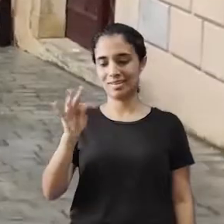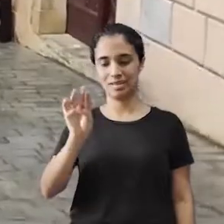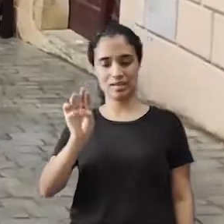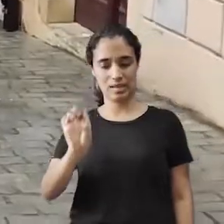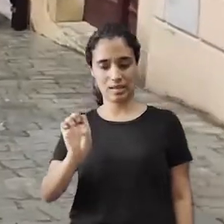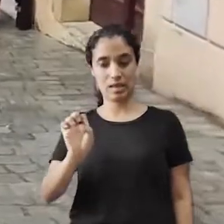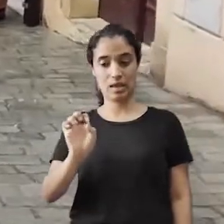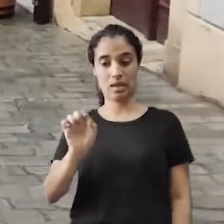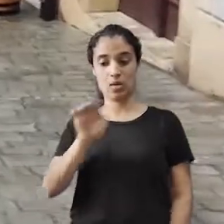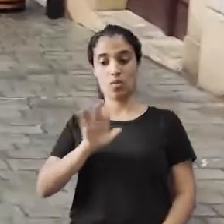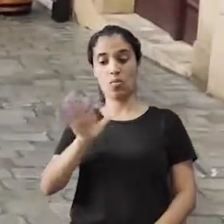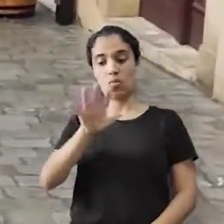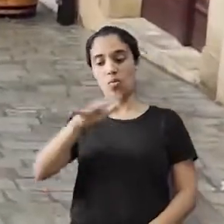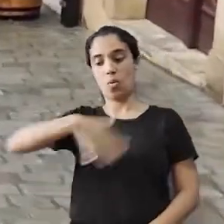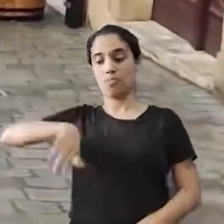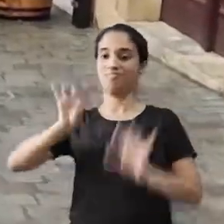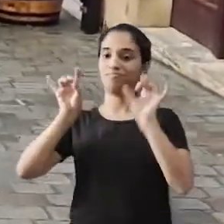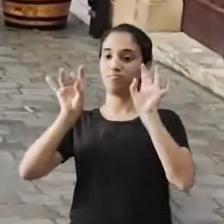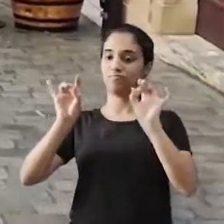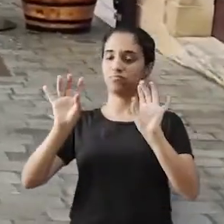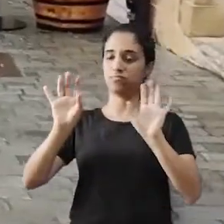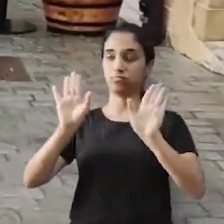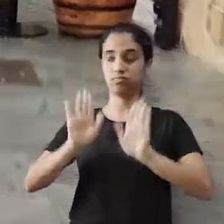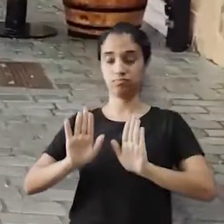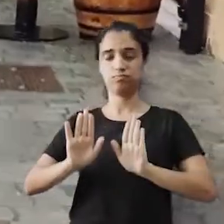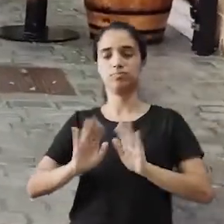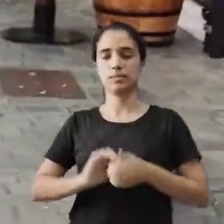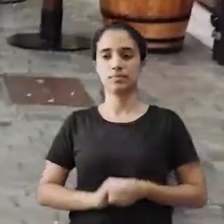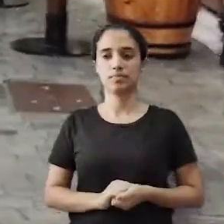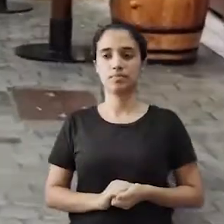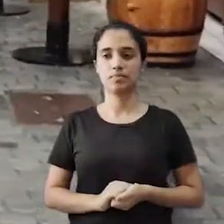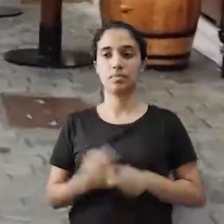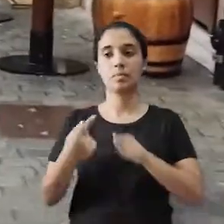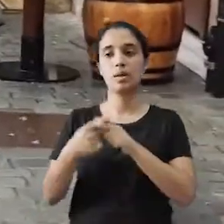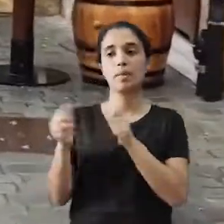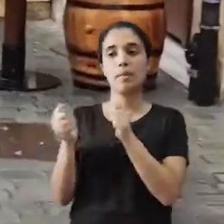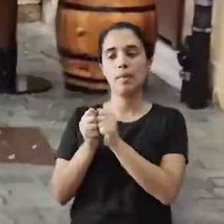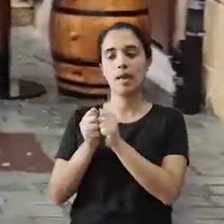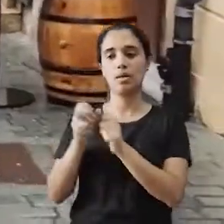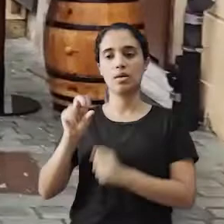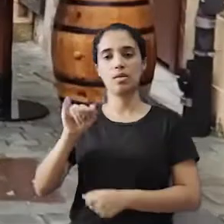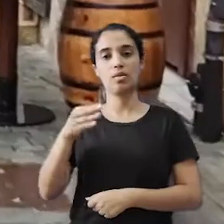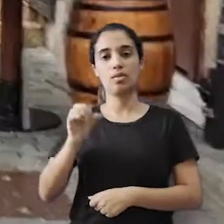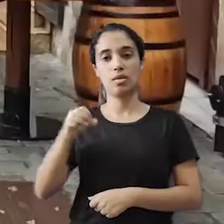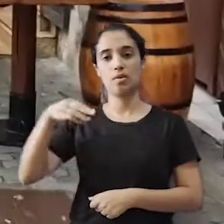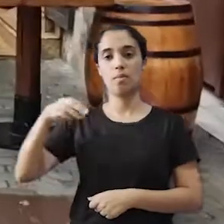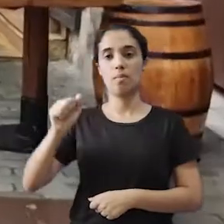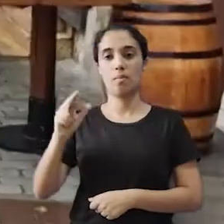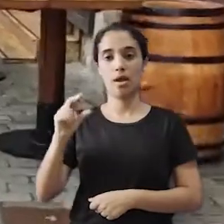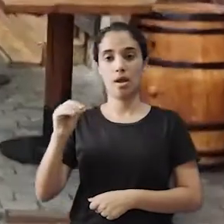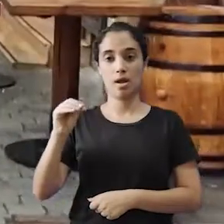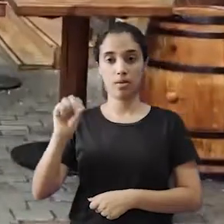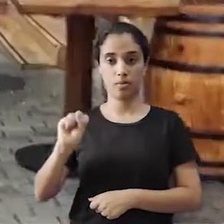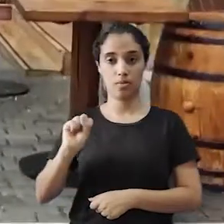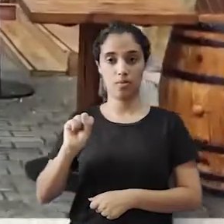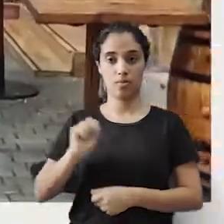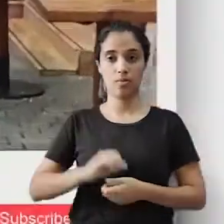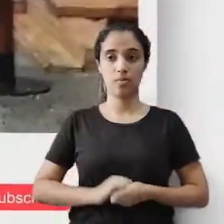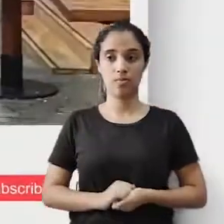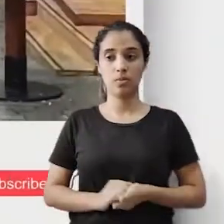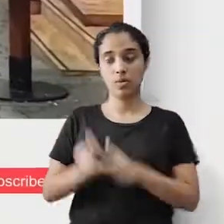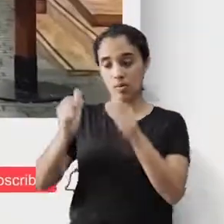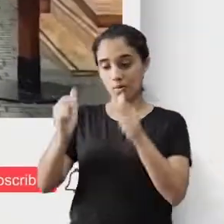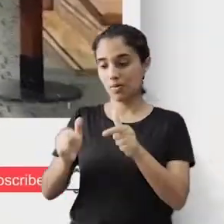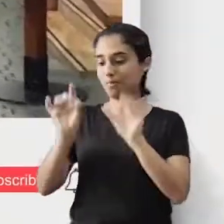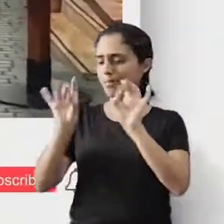portão sagrado, porque é bem próximo à igreja de São Marcos, e esse local